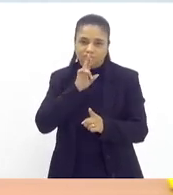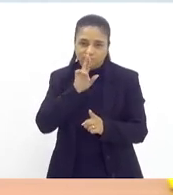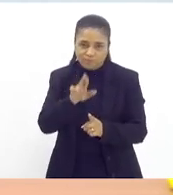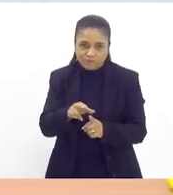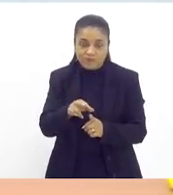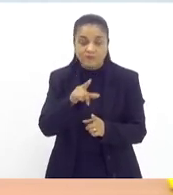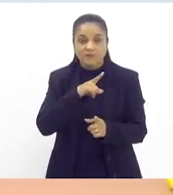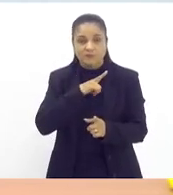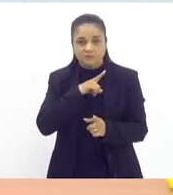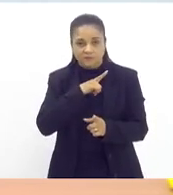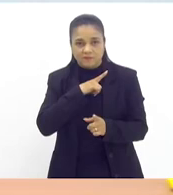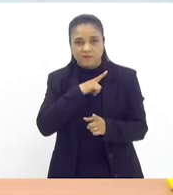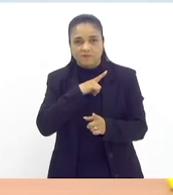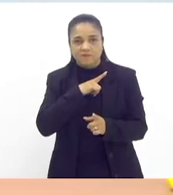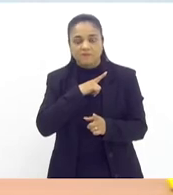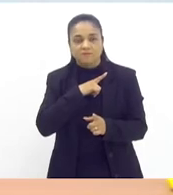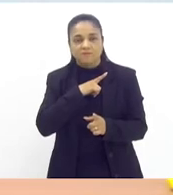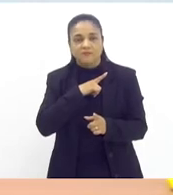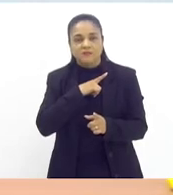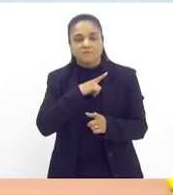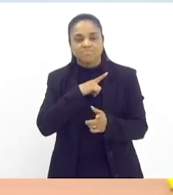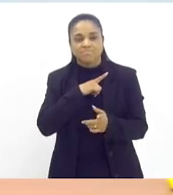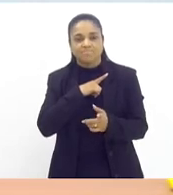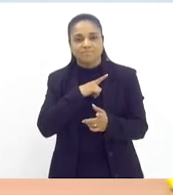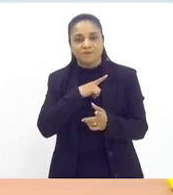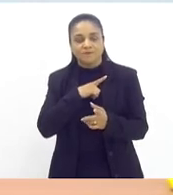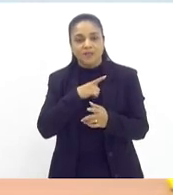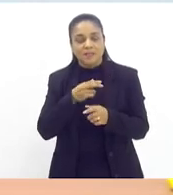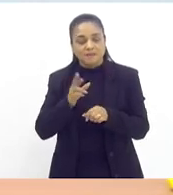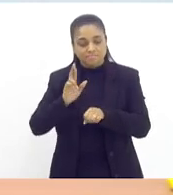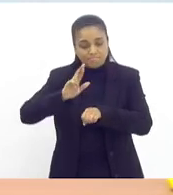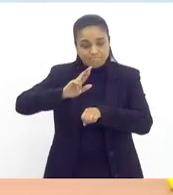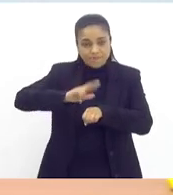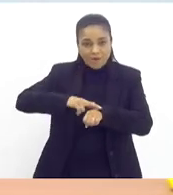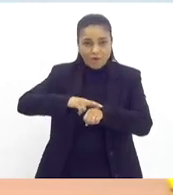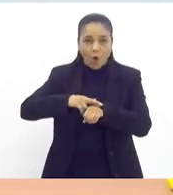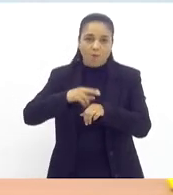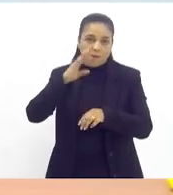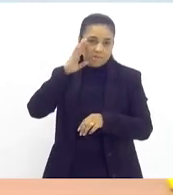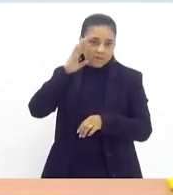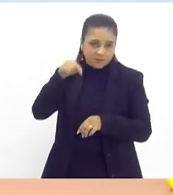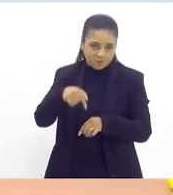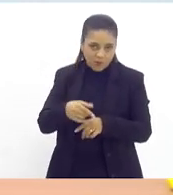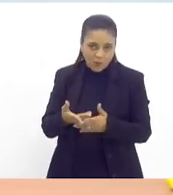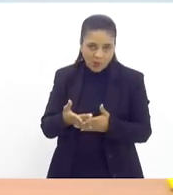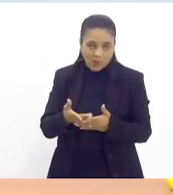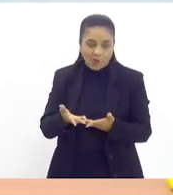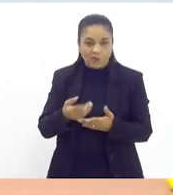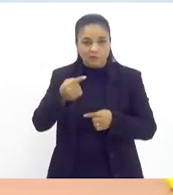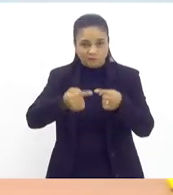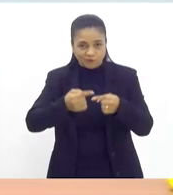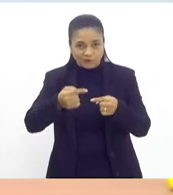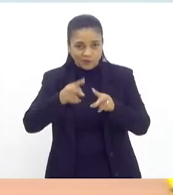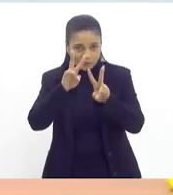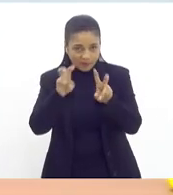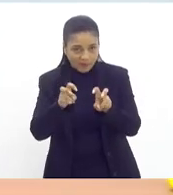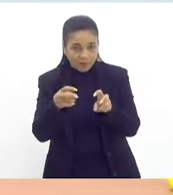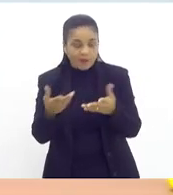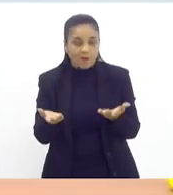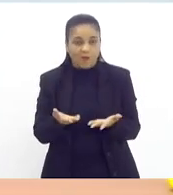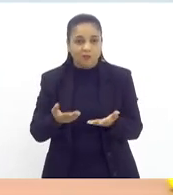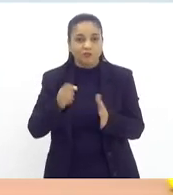faz parte, vamos dizer assim, da espinha dorsal da reforma. Fora isso, o resto das questões que os estados estão discutindo são questões